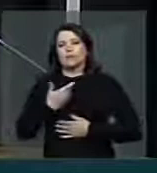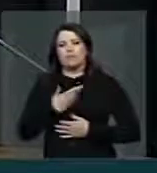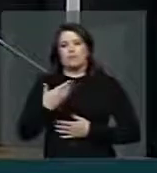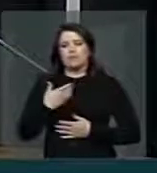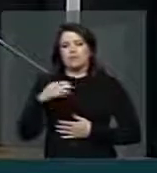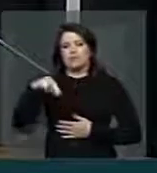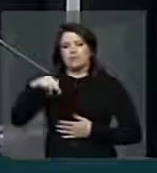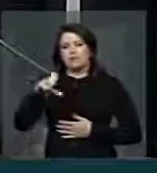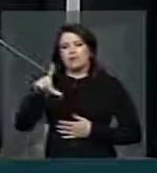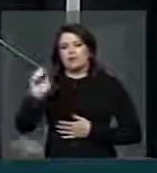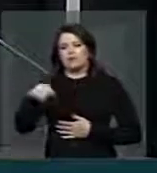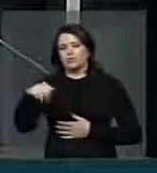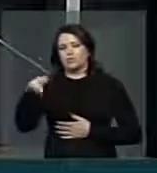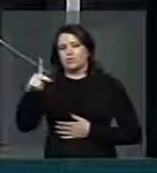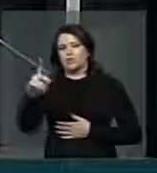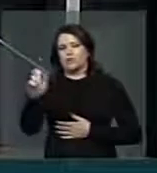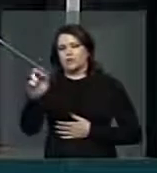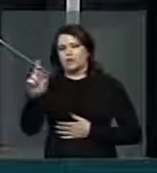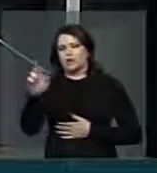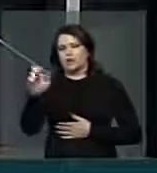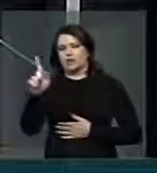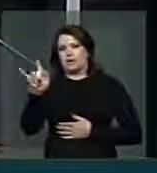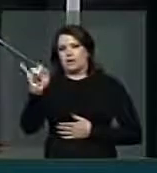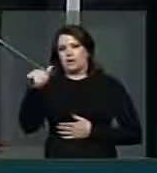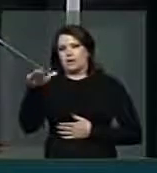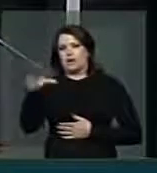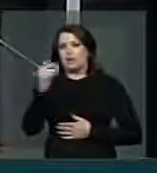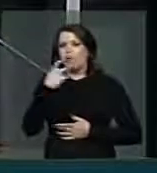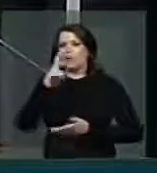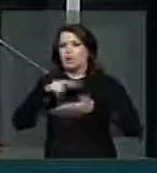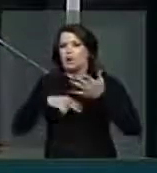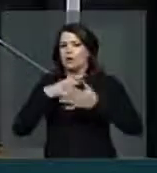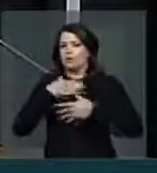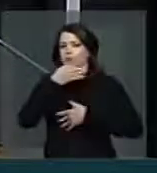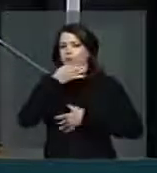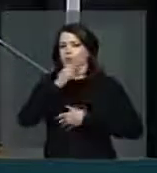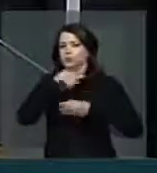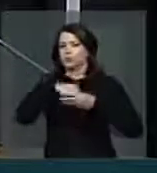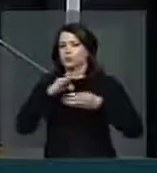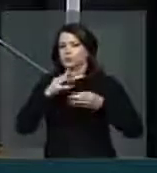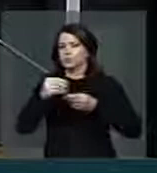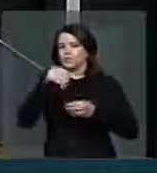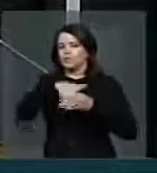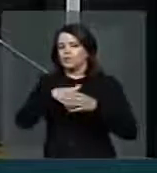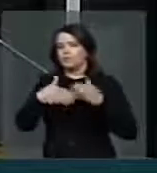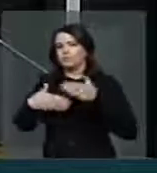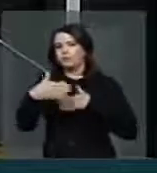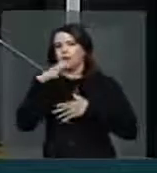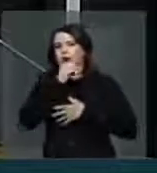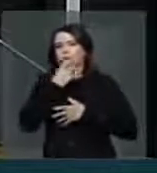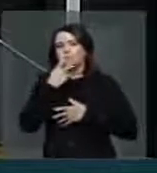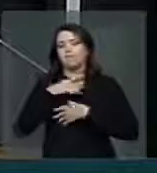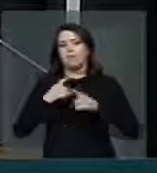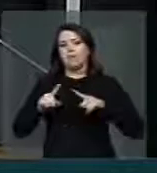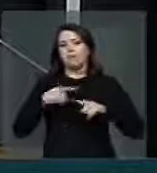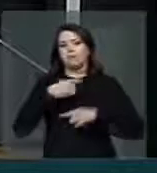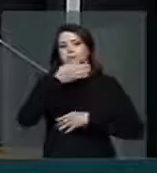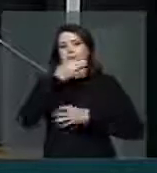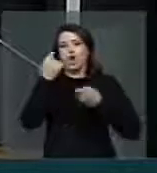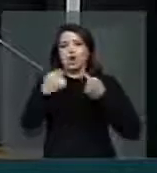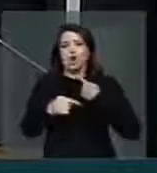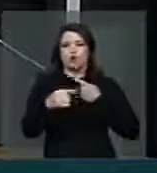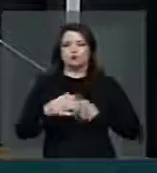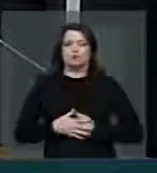Nelson Pellegrino, nós conseguimos ler pelo menos o meu parecer, para votar daqui a alguns dias, só que o meu parecer é